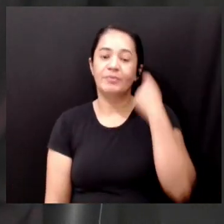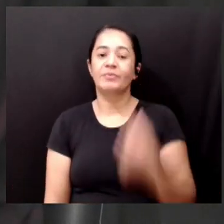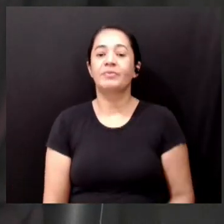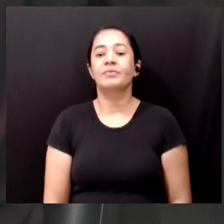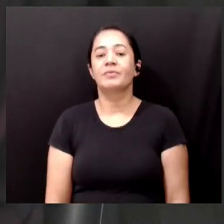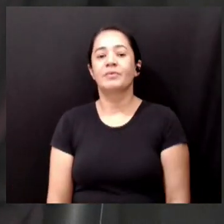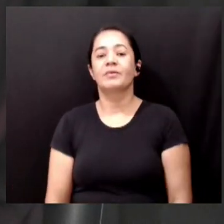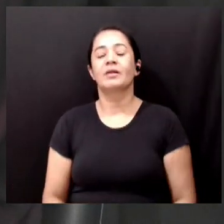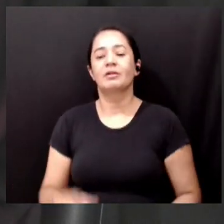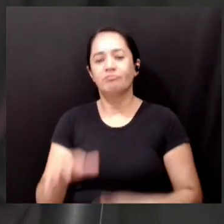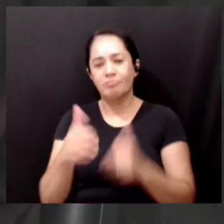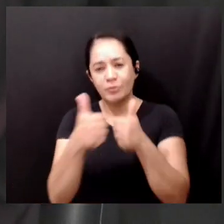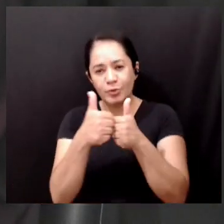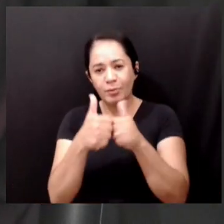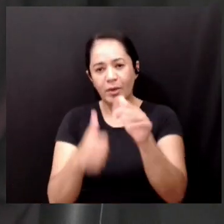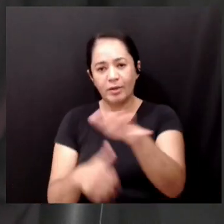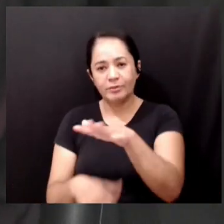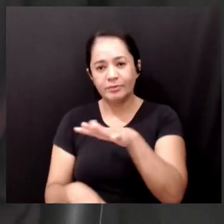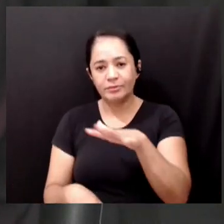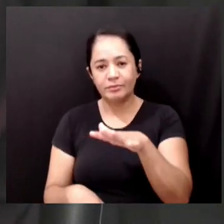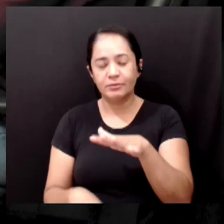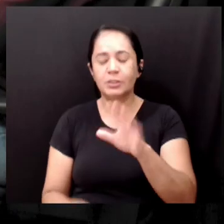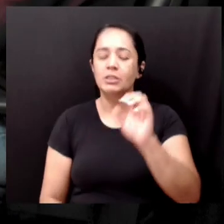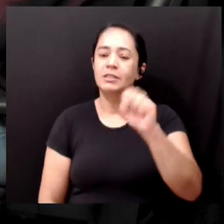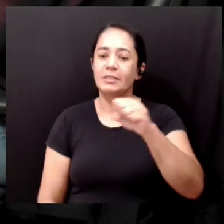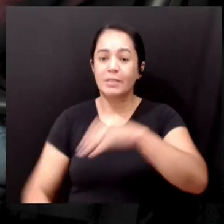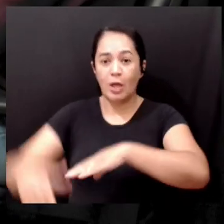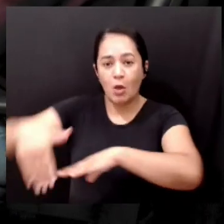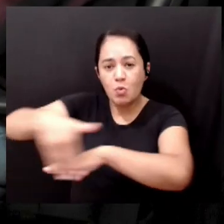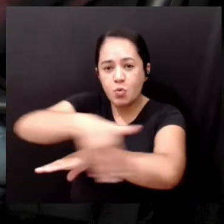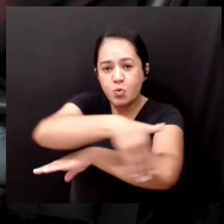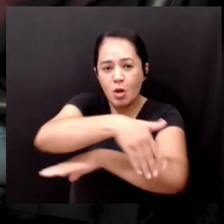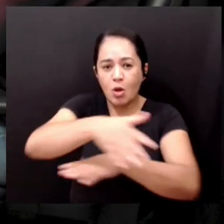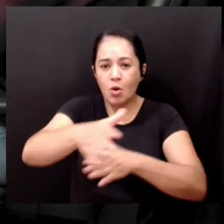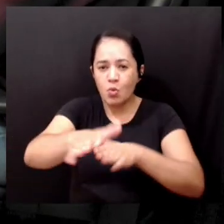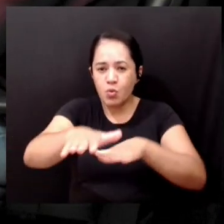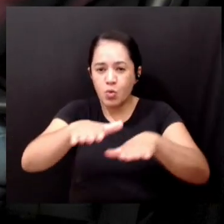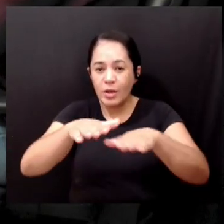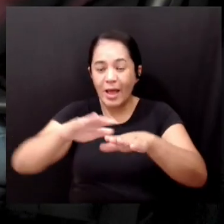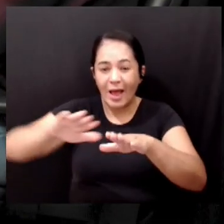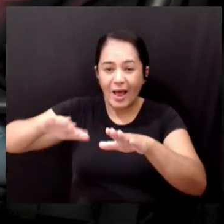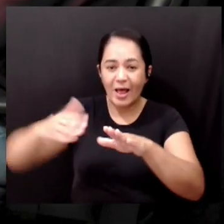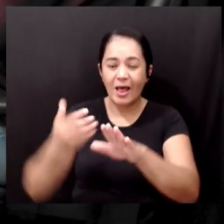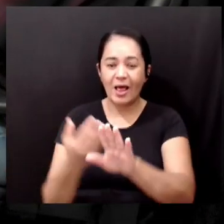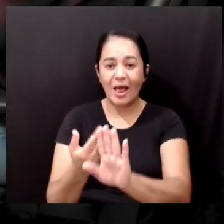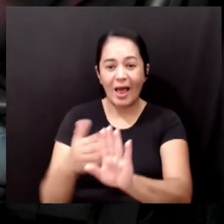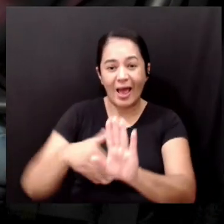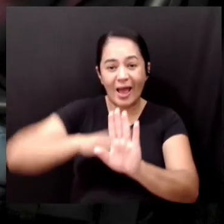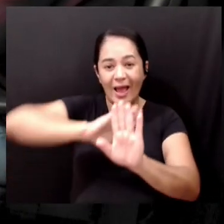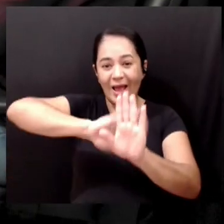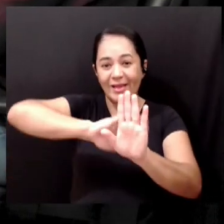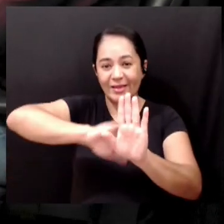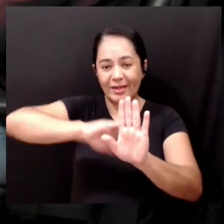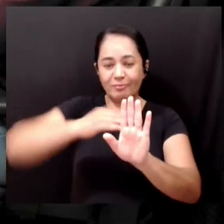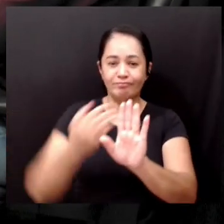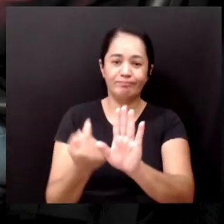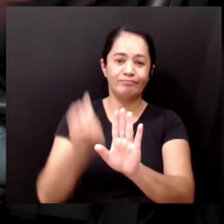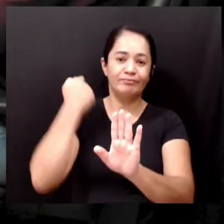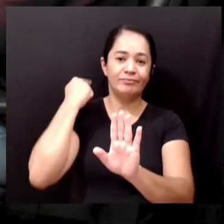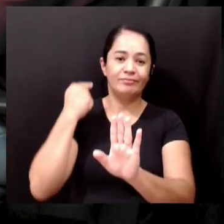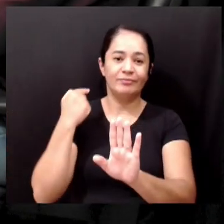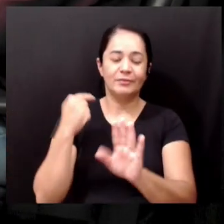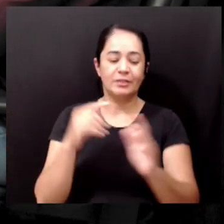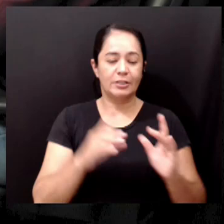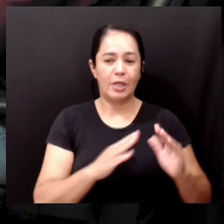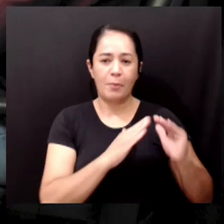Padre Anchieta. Sim, ali na avenida, não é? Perto da avenida, não é? Atrás ali do Clube da GE. Ah, entendi. Tem um condomínio de casas ali, e fui morar ali